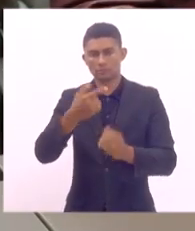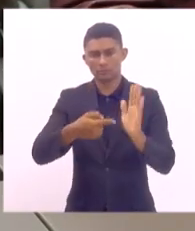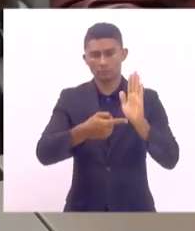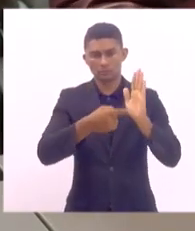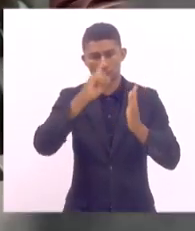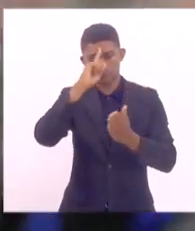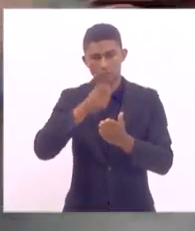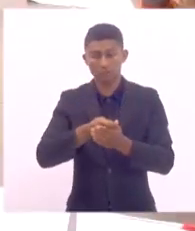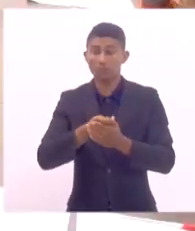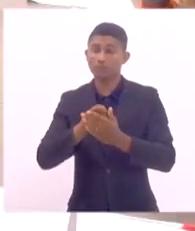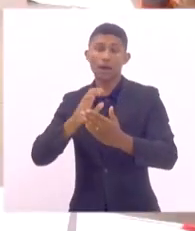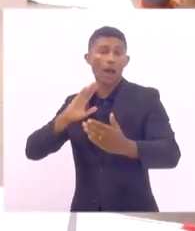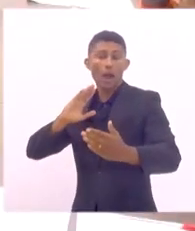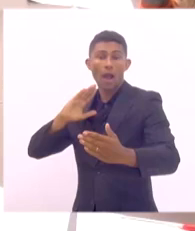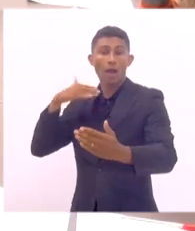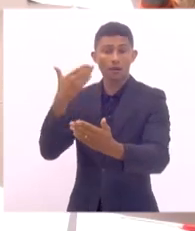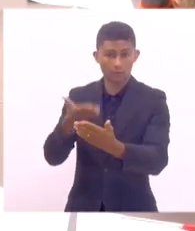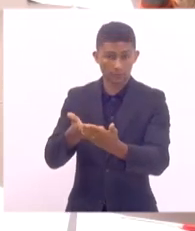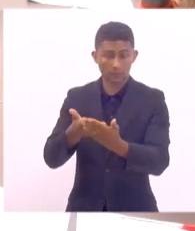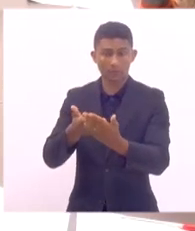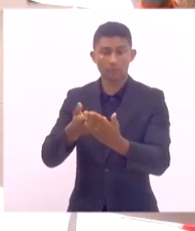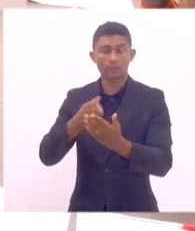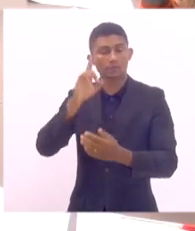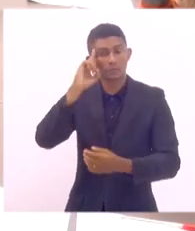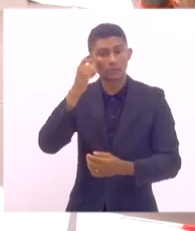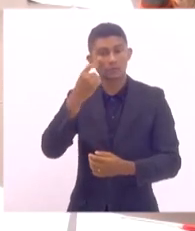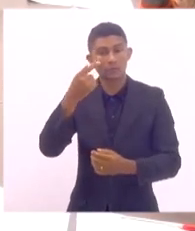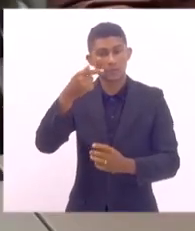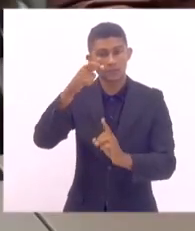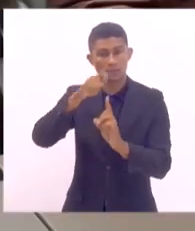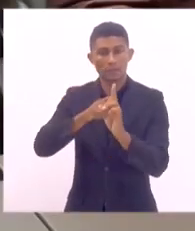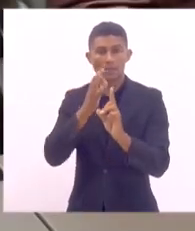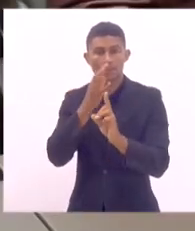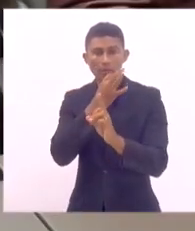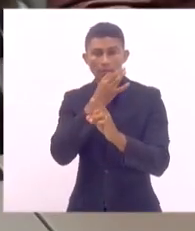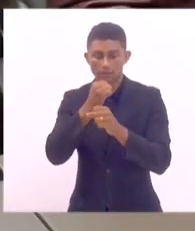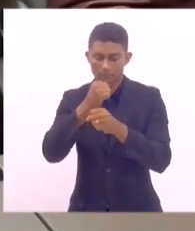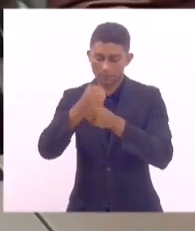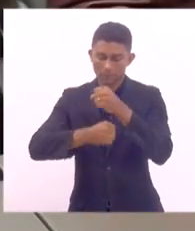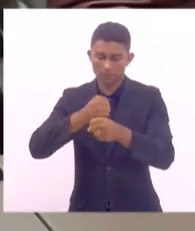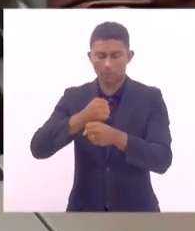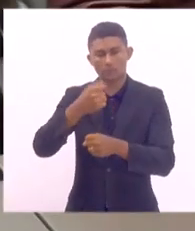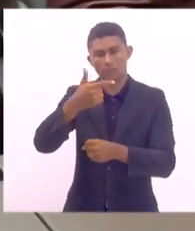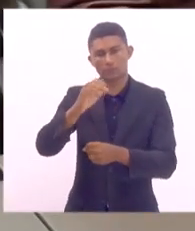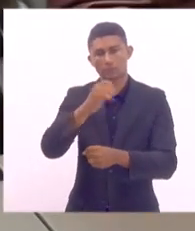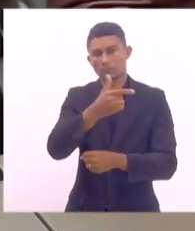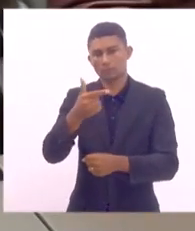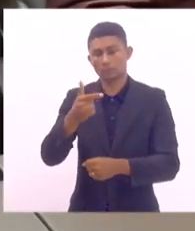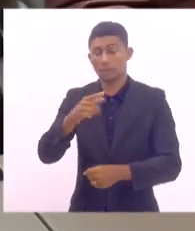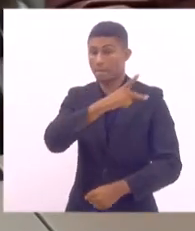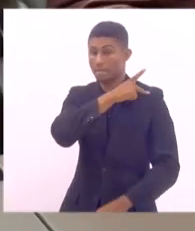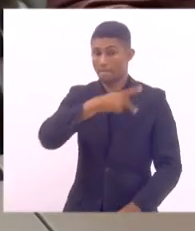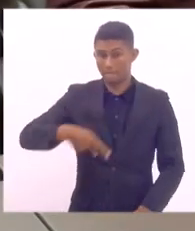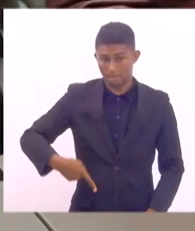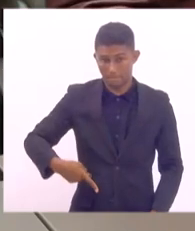até 17 de setembro de 22, o presidente da